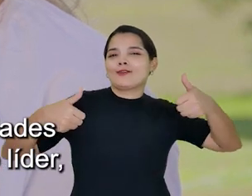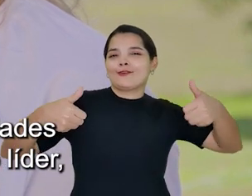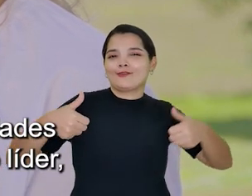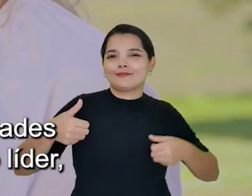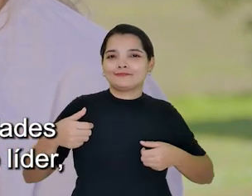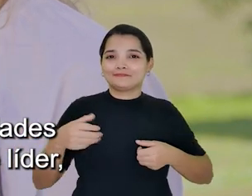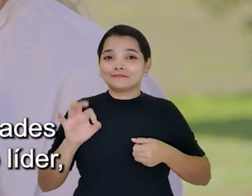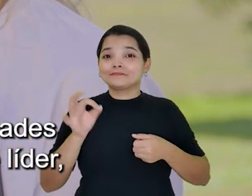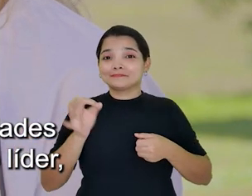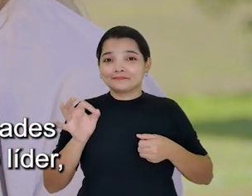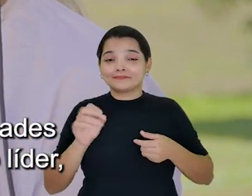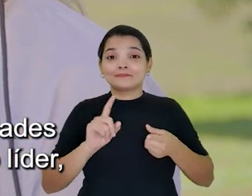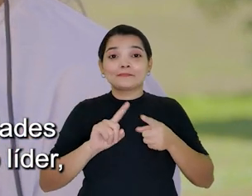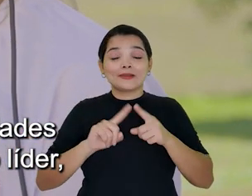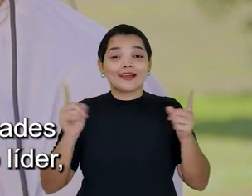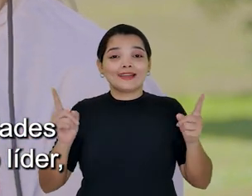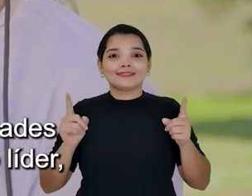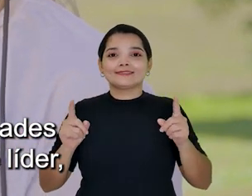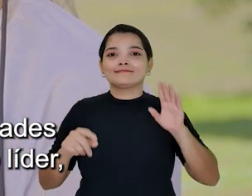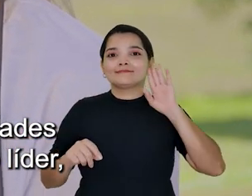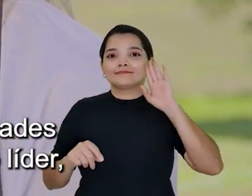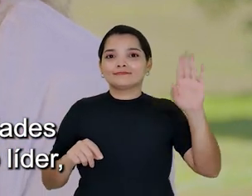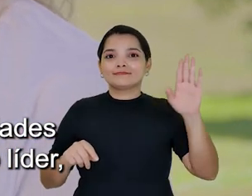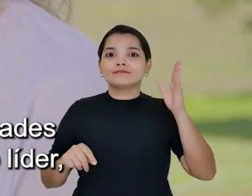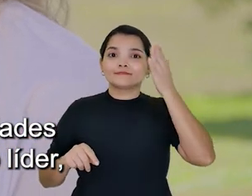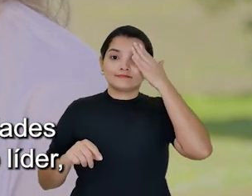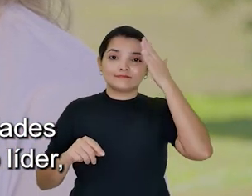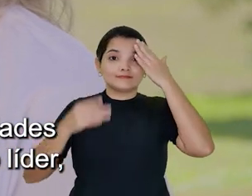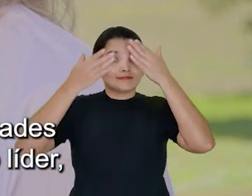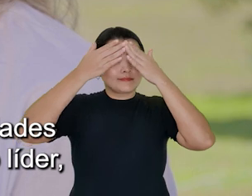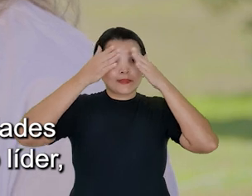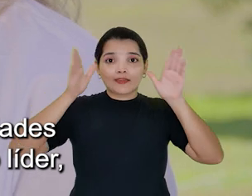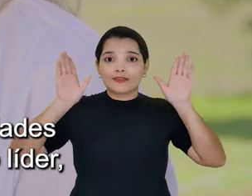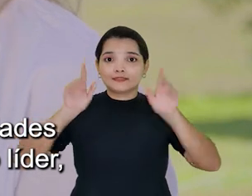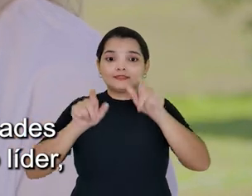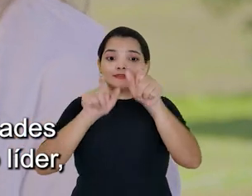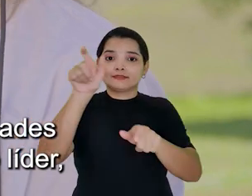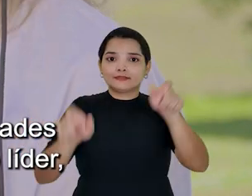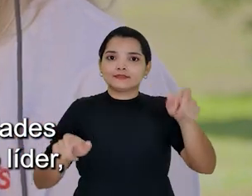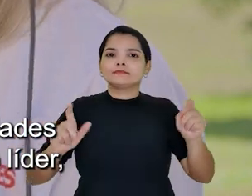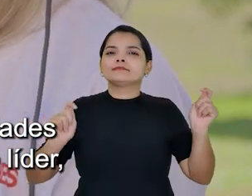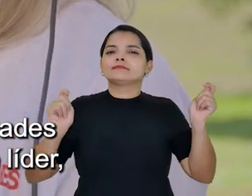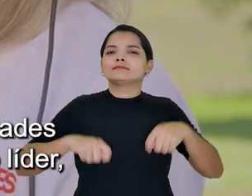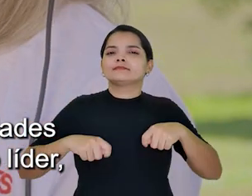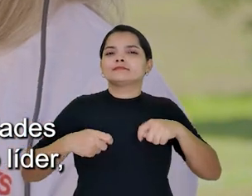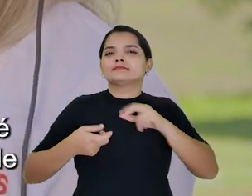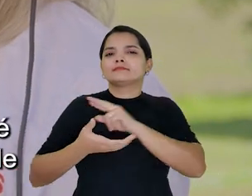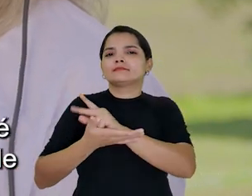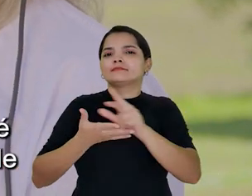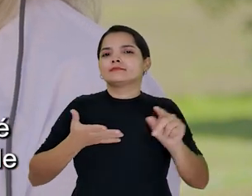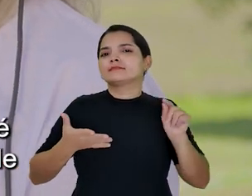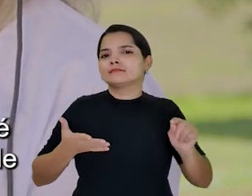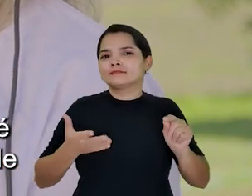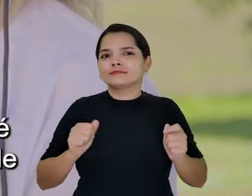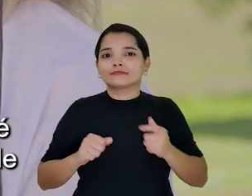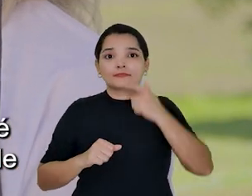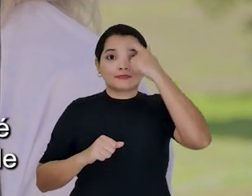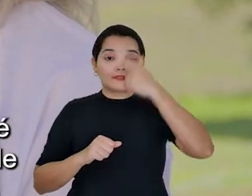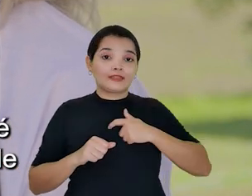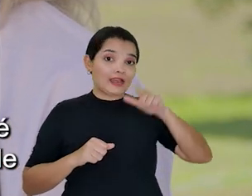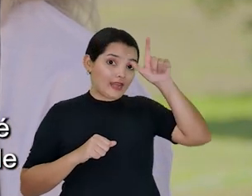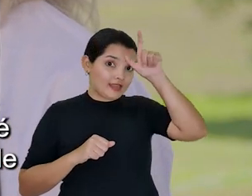e e se abrir mesmo para entender as potencialidades de cada um é até permitir esse é o papel do líder e